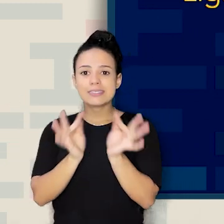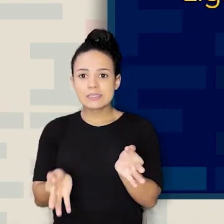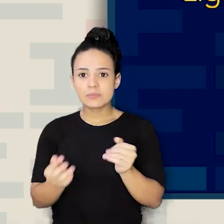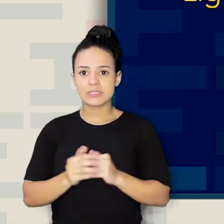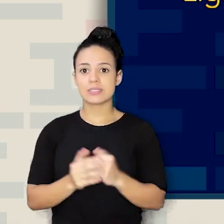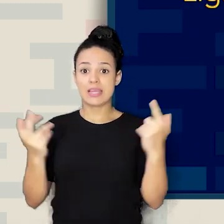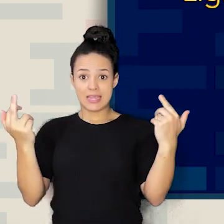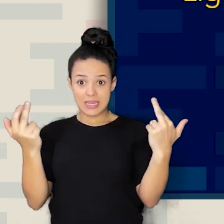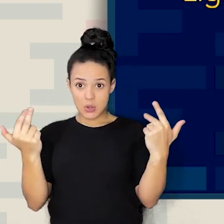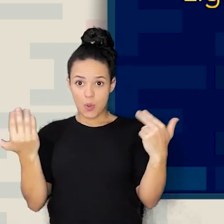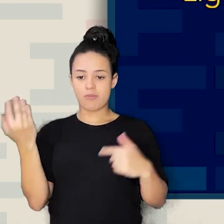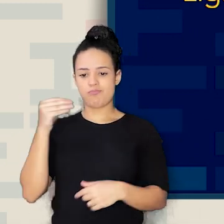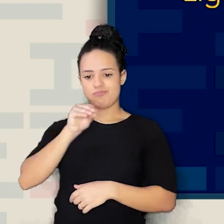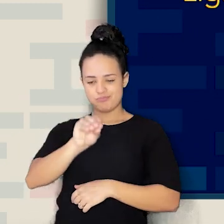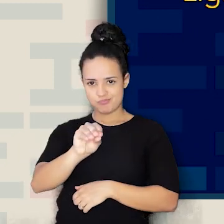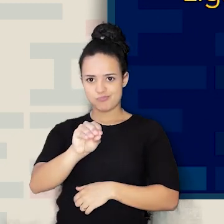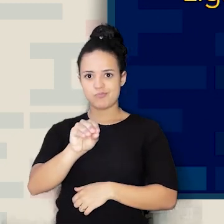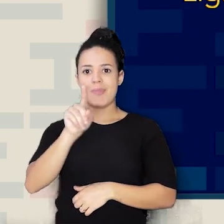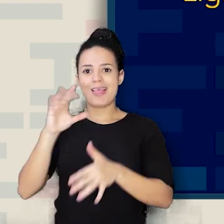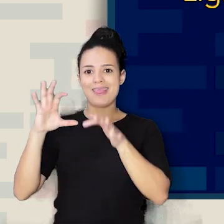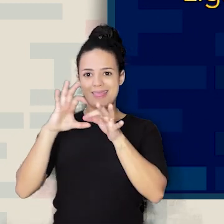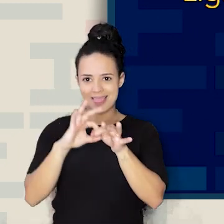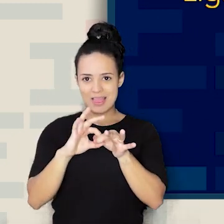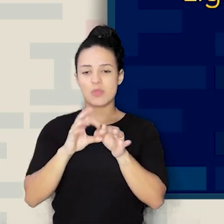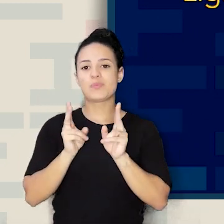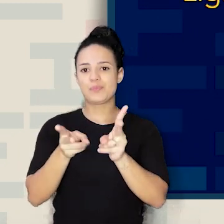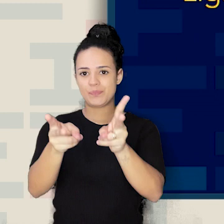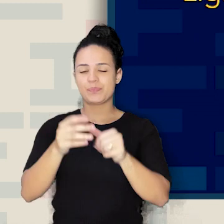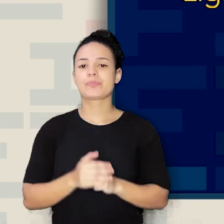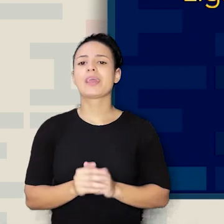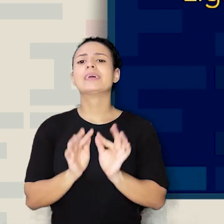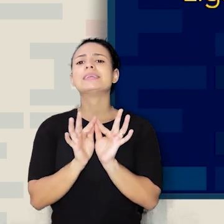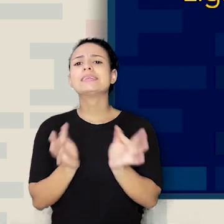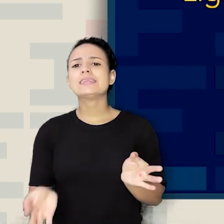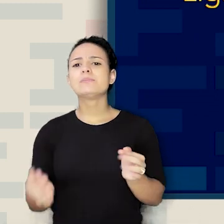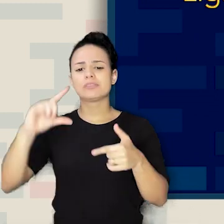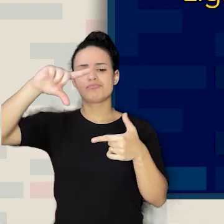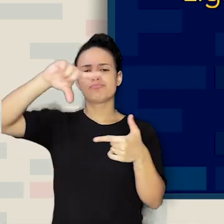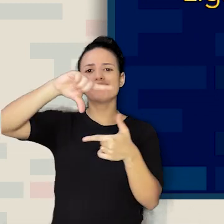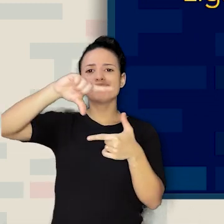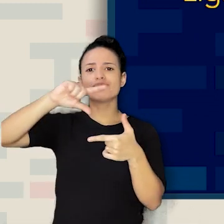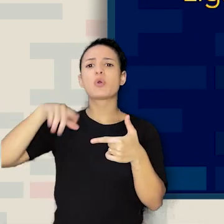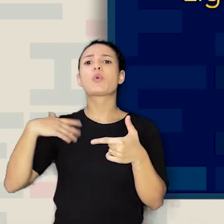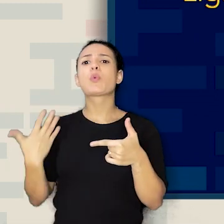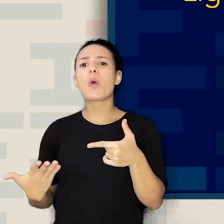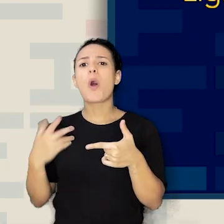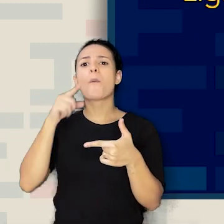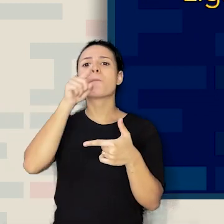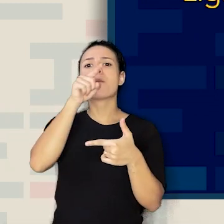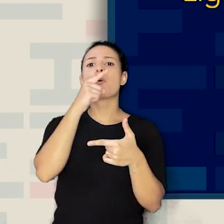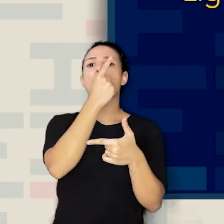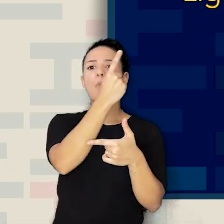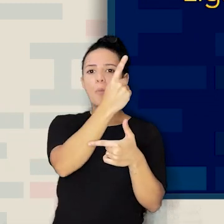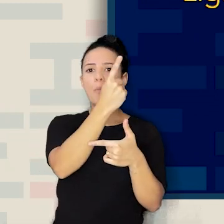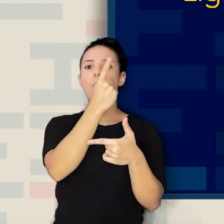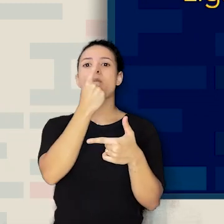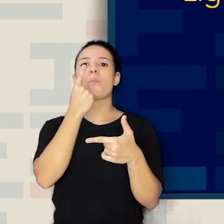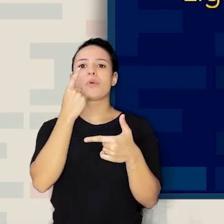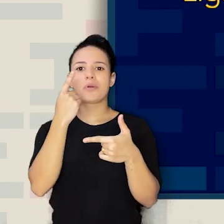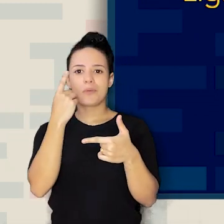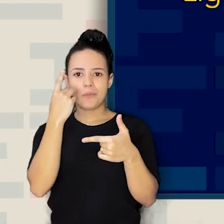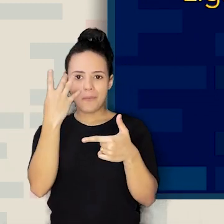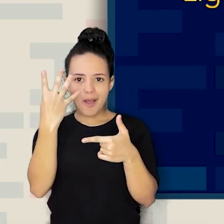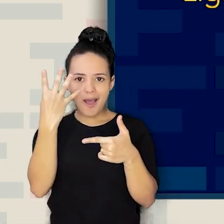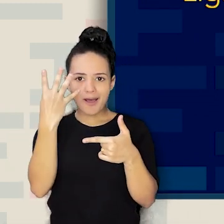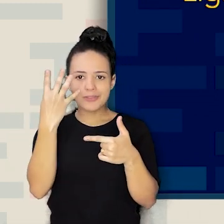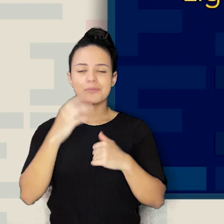diferentes eu uso a ligadura simples, notas iguais eu uso a ligadura de prolongação. A ligadura simples são os pontos 1